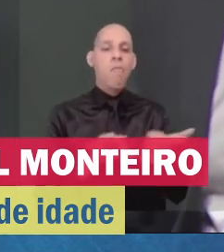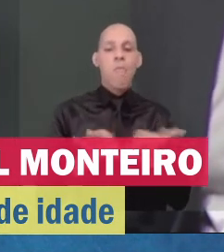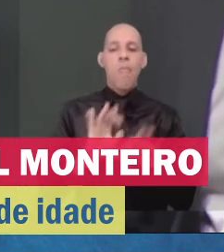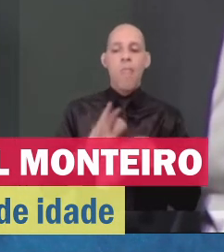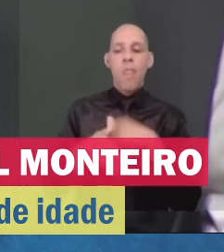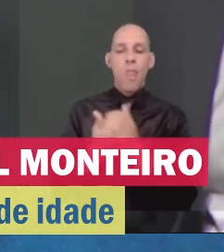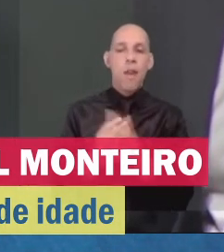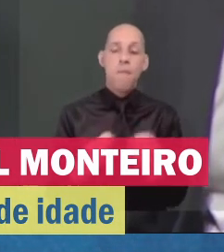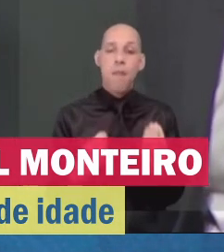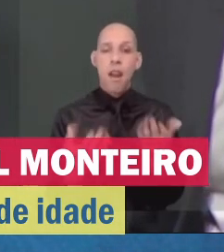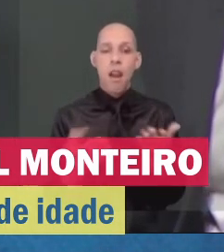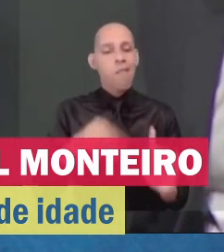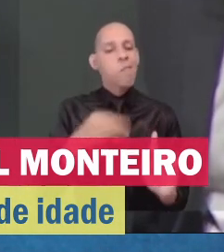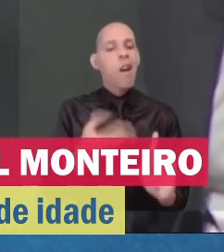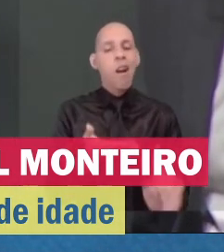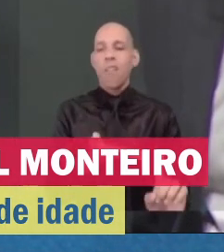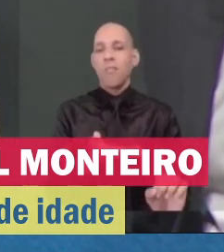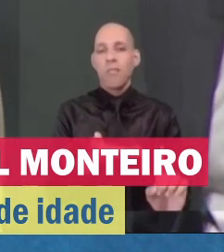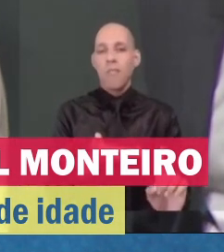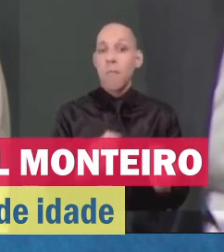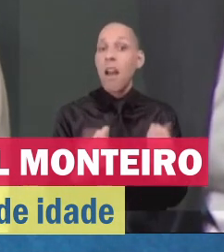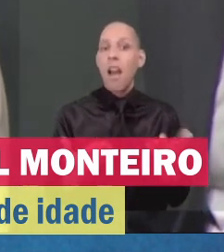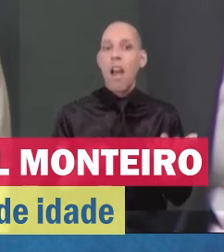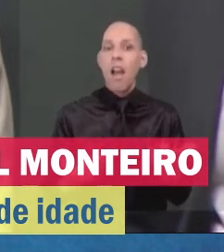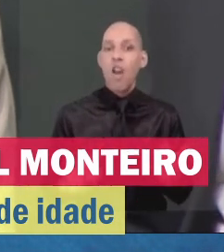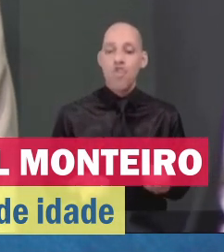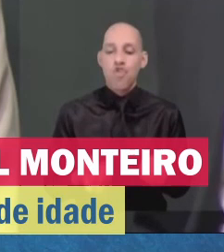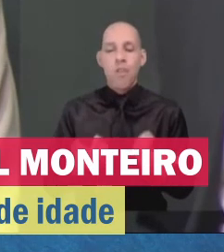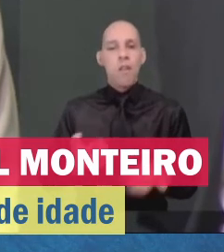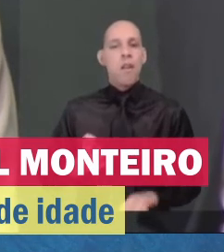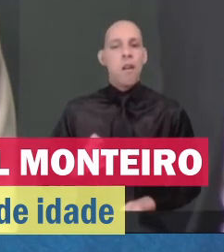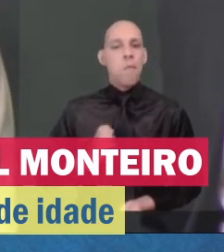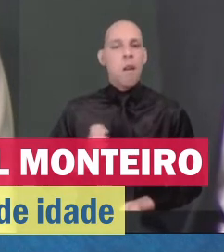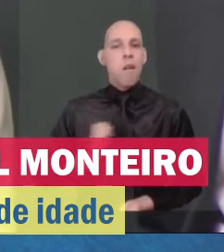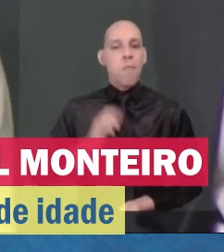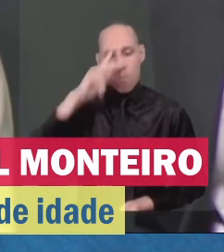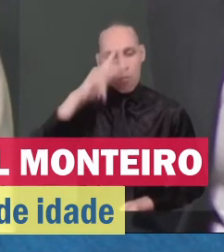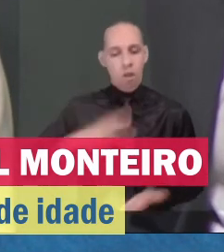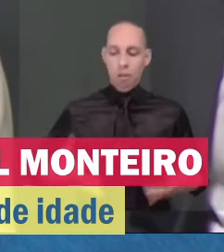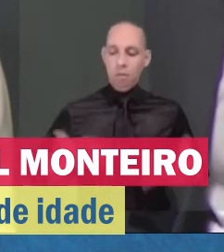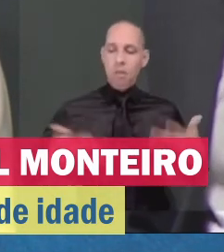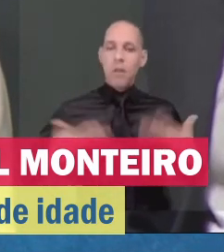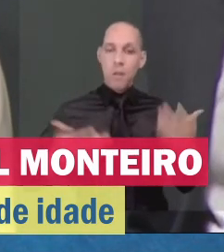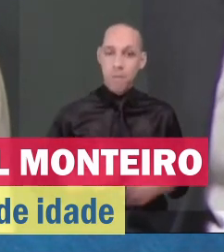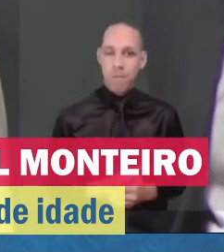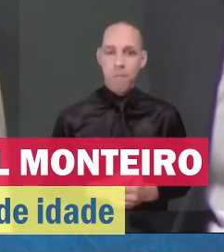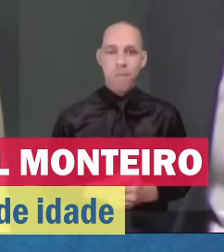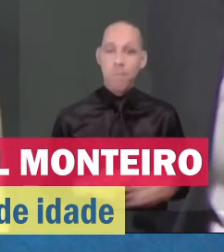de vulnerabilidade para fins de enriquecimento e promoção pessoal.